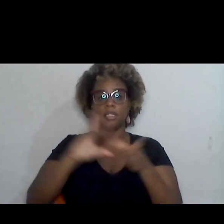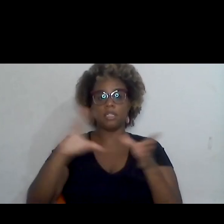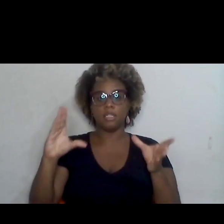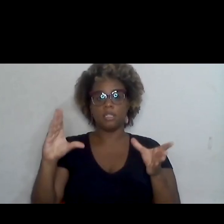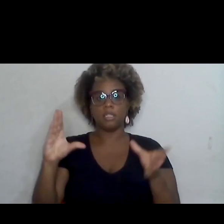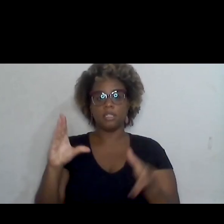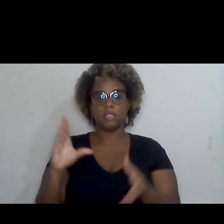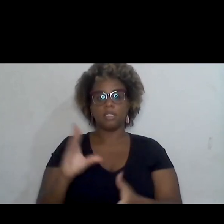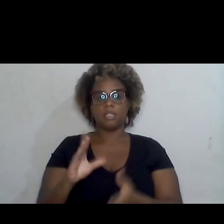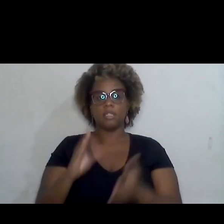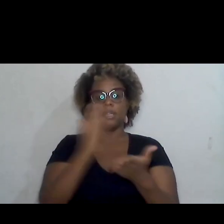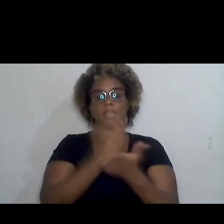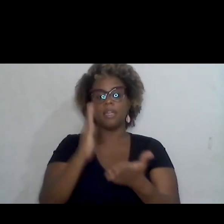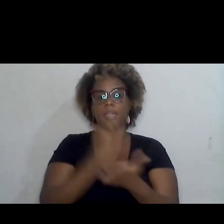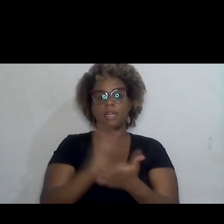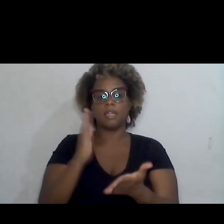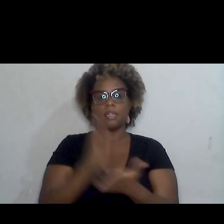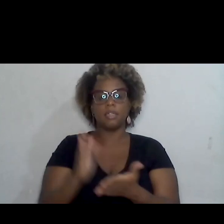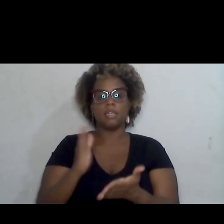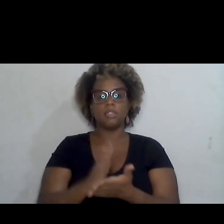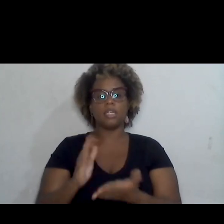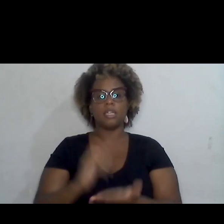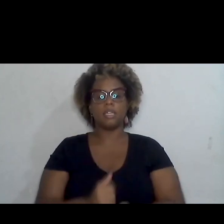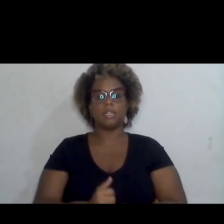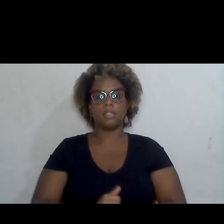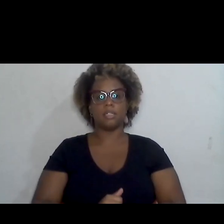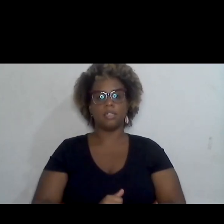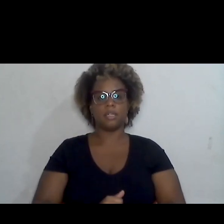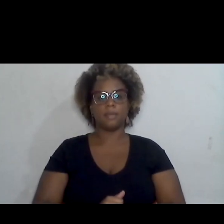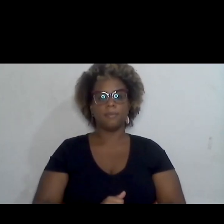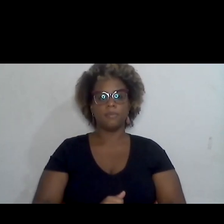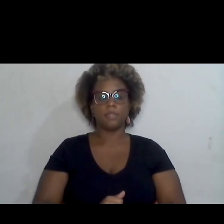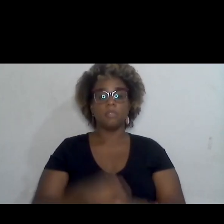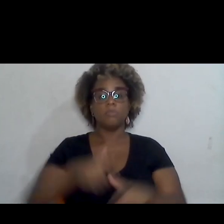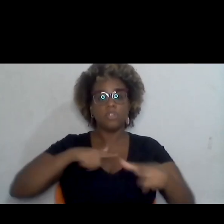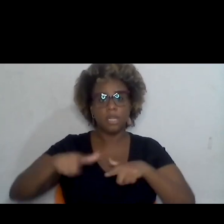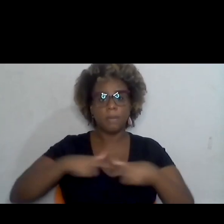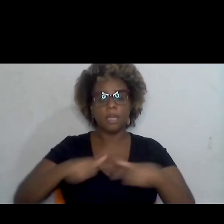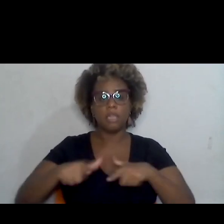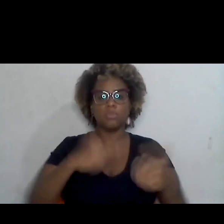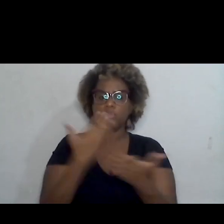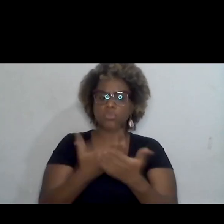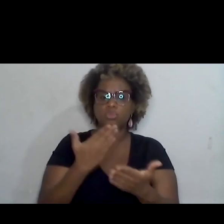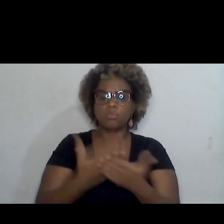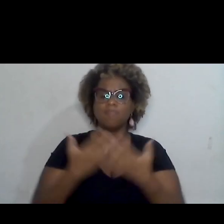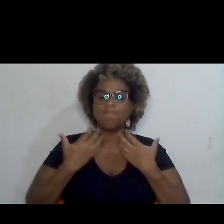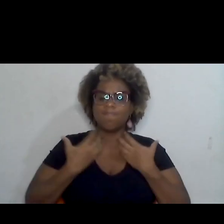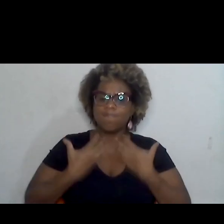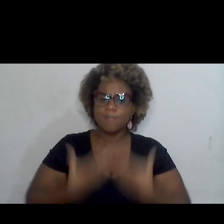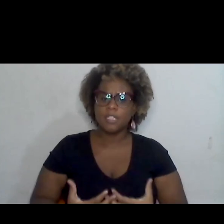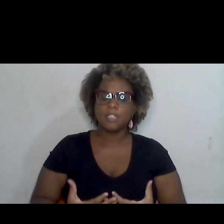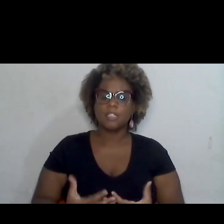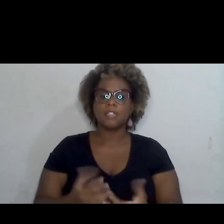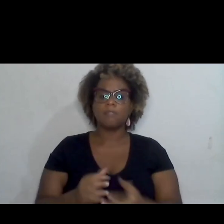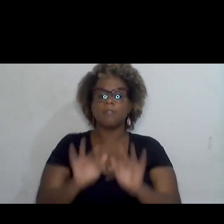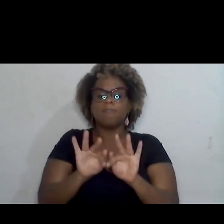Tem processos burocráticos que acontecem. Nós estamos trabalhando e estudando exaustivamente formas de simplificar,